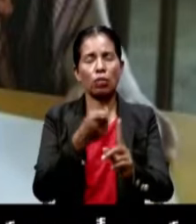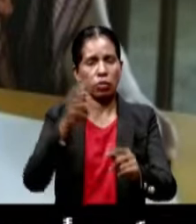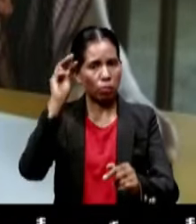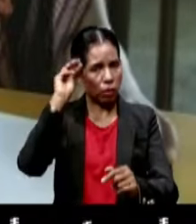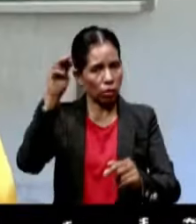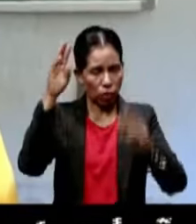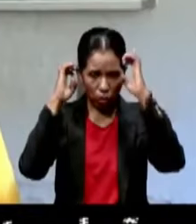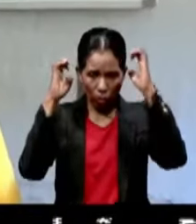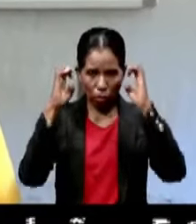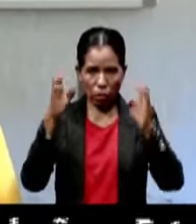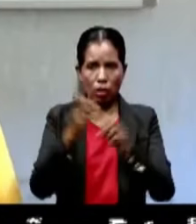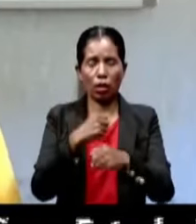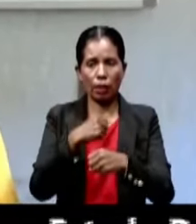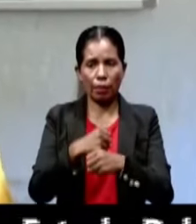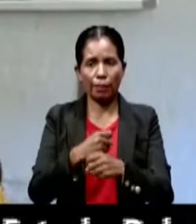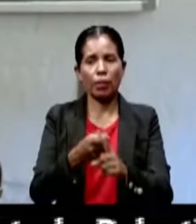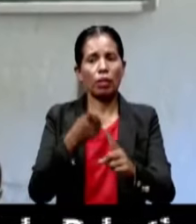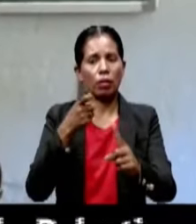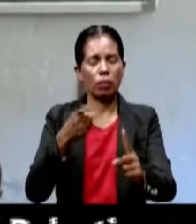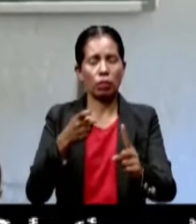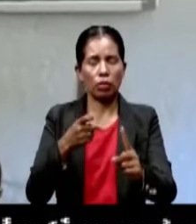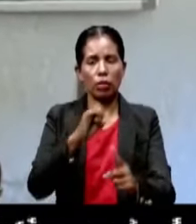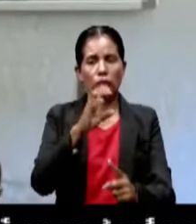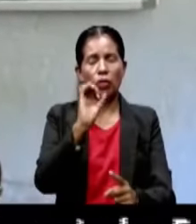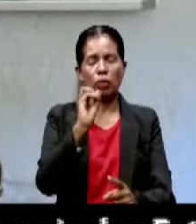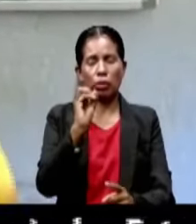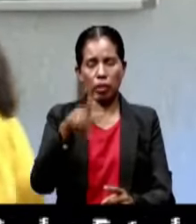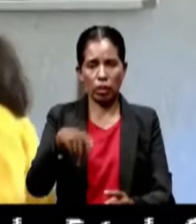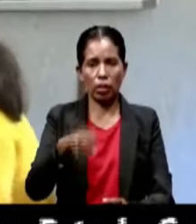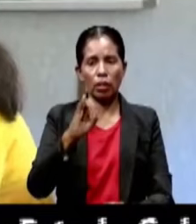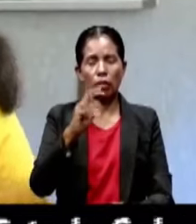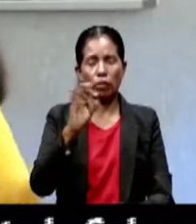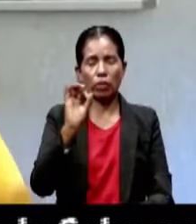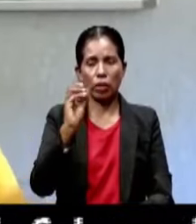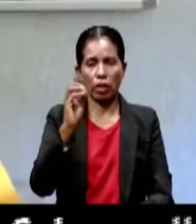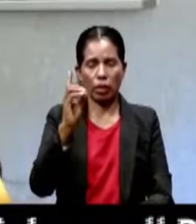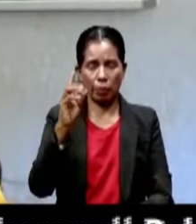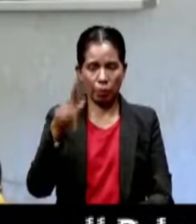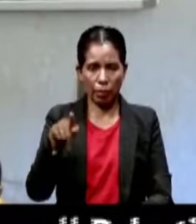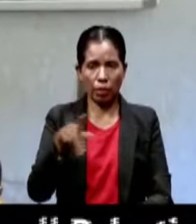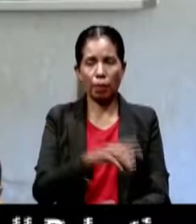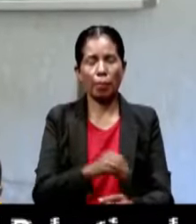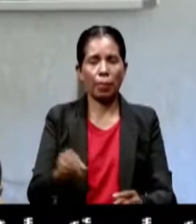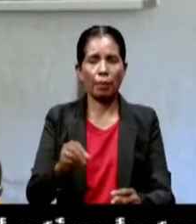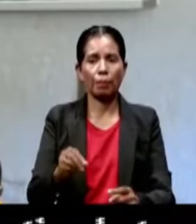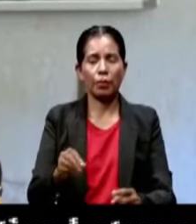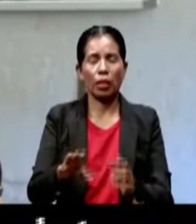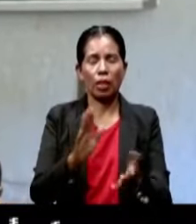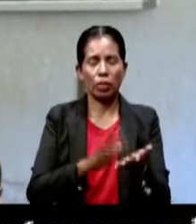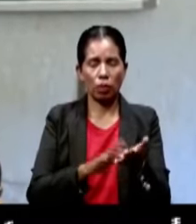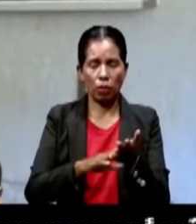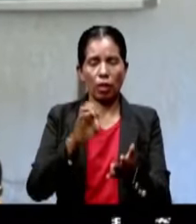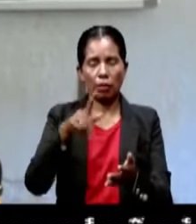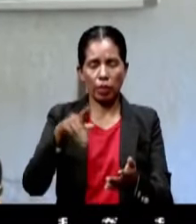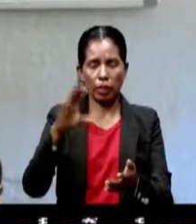Ministério da Educação, nebe alá ona li o Rússi Inforrepe. Equipa GMN identifica ona escola pública EBC Hera, no